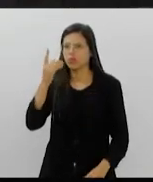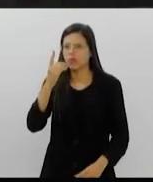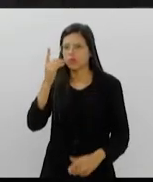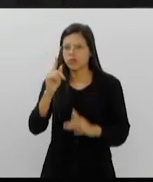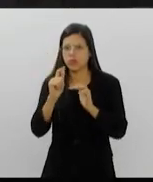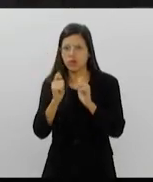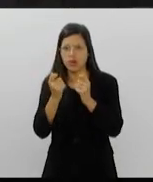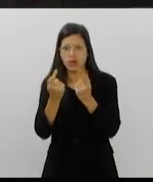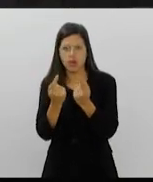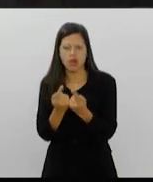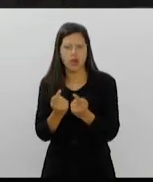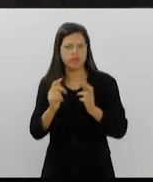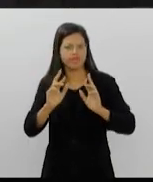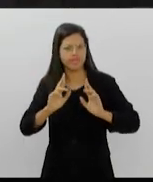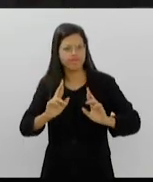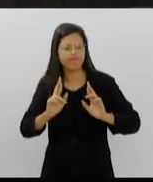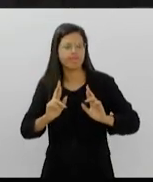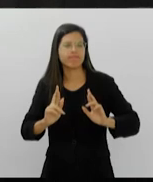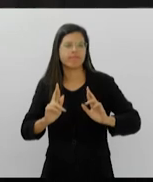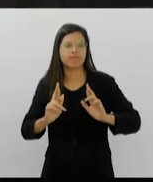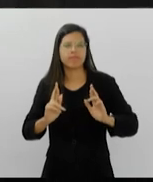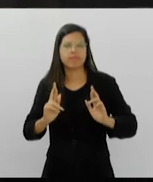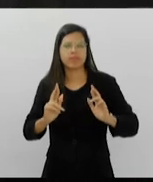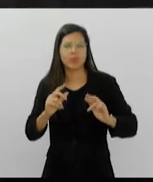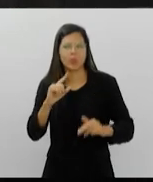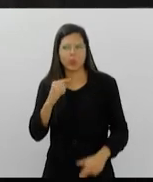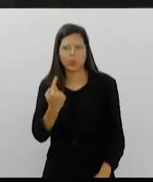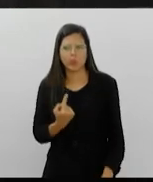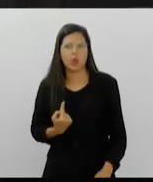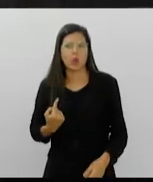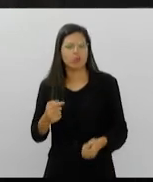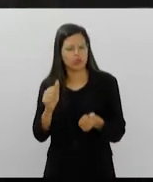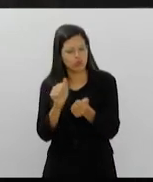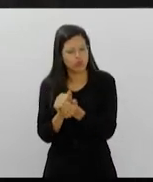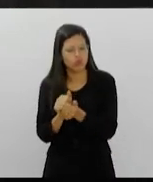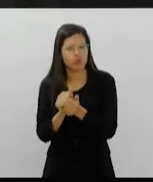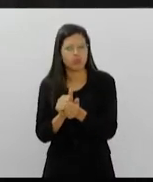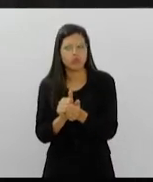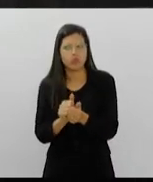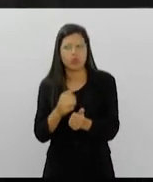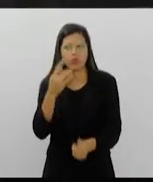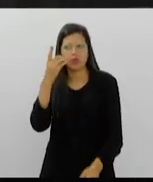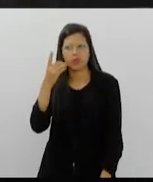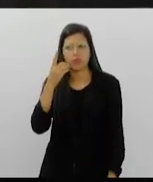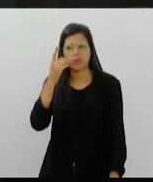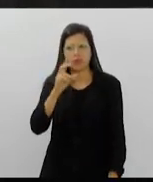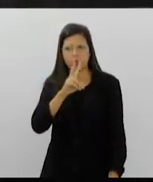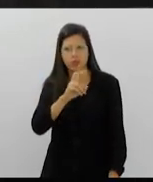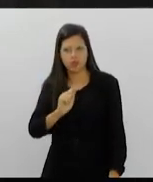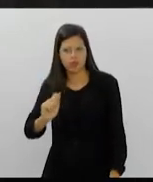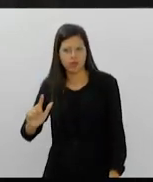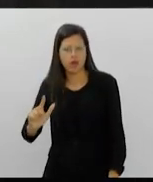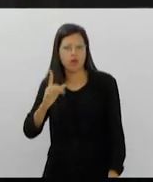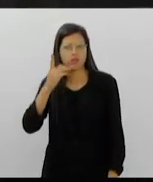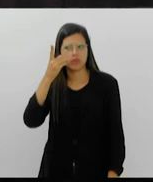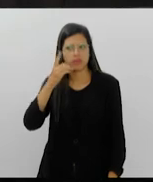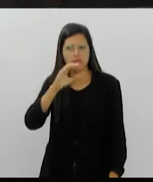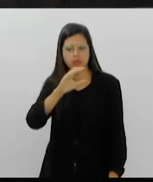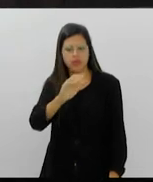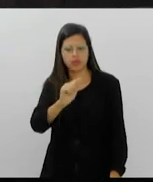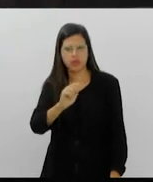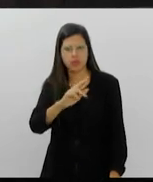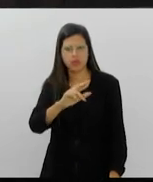torceram por nós, que tiveram ao nosso lado, deputado Valdo Ceasa, deputado Carlos